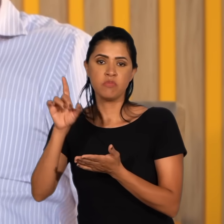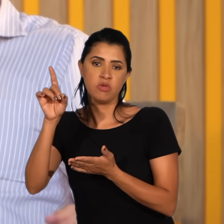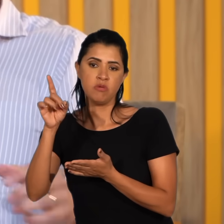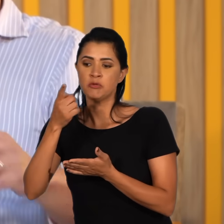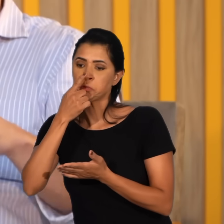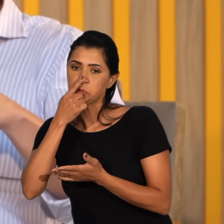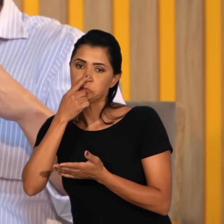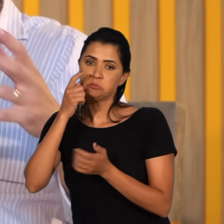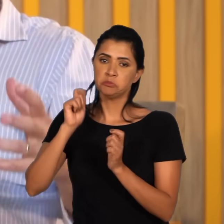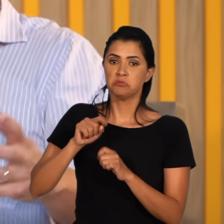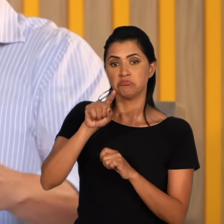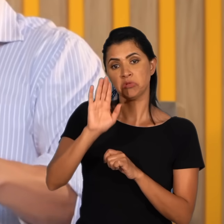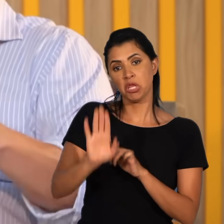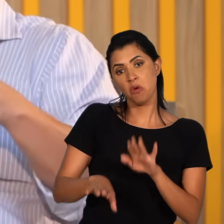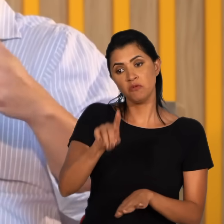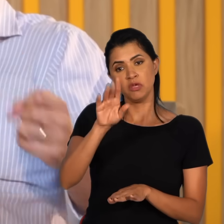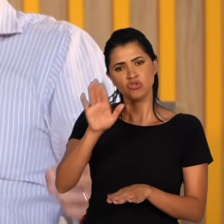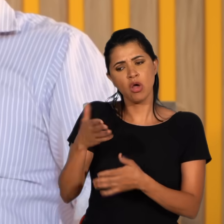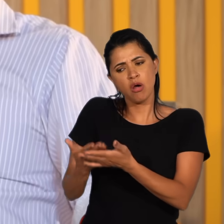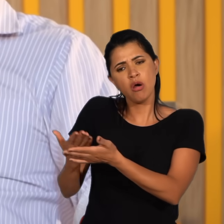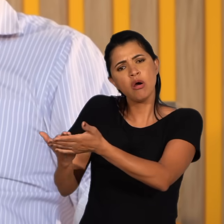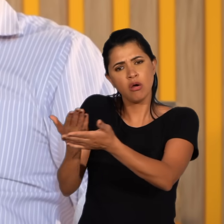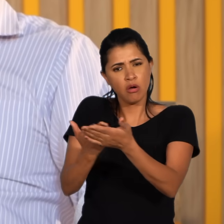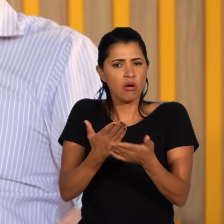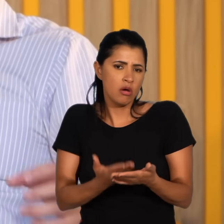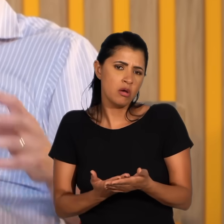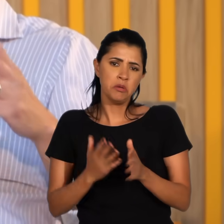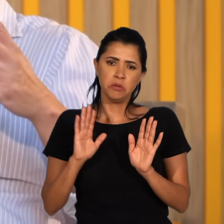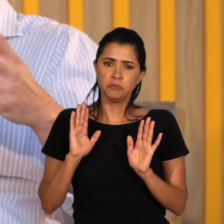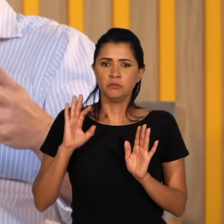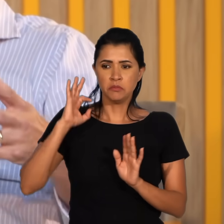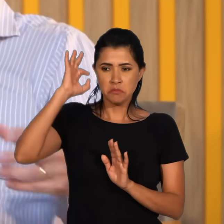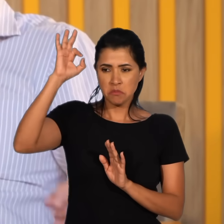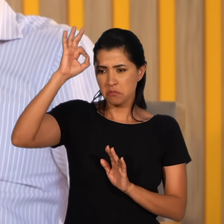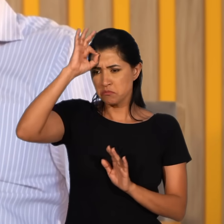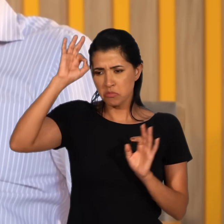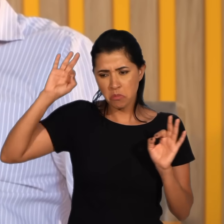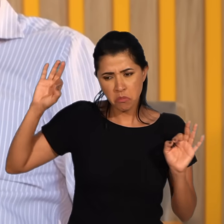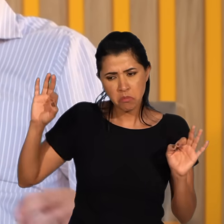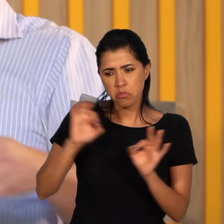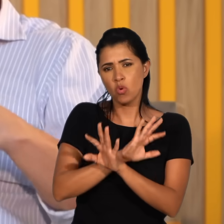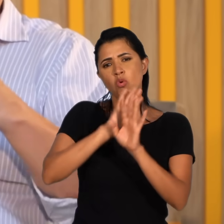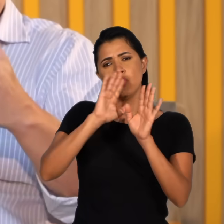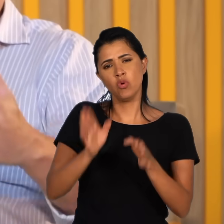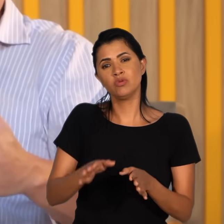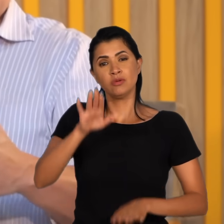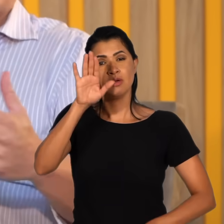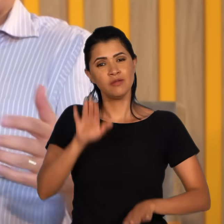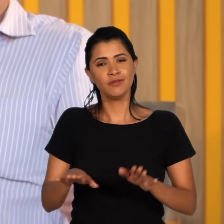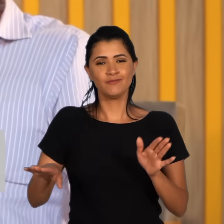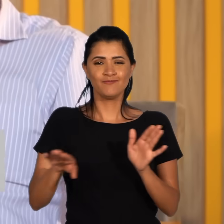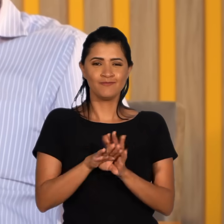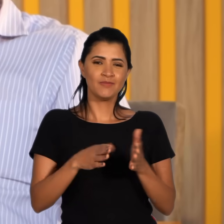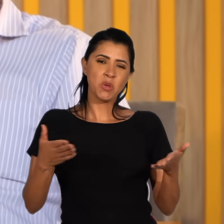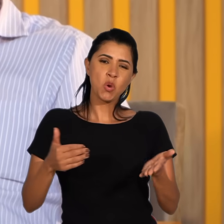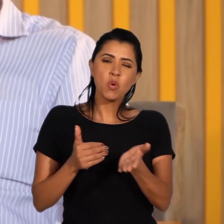Deus talvez você seja já um estudioso né da palavra né com com o espírito preparado para isso talvez talvez você este